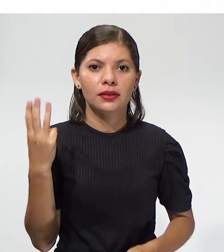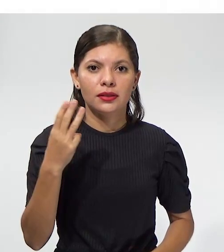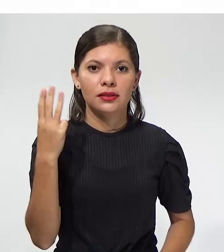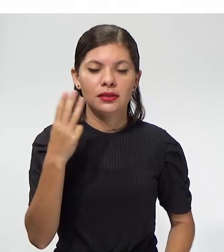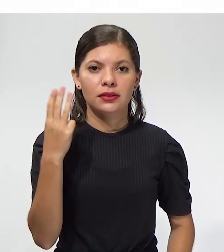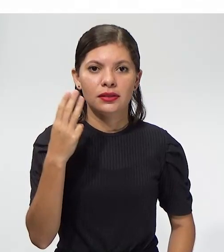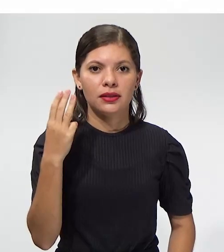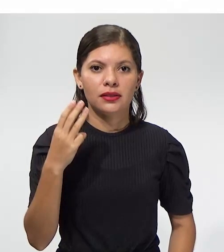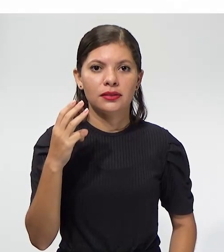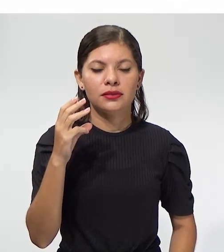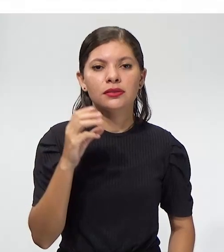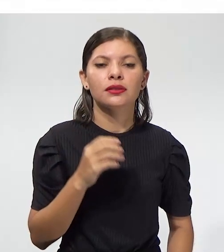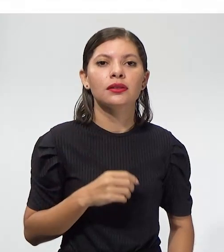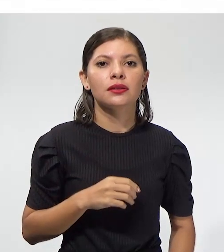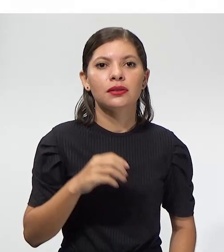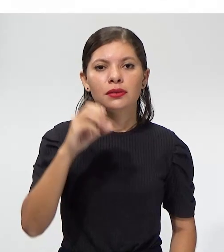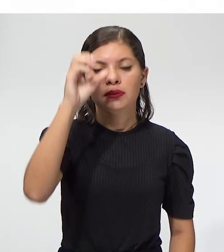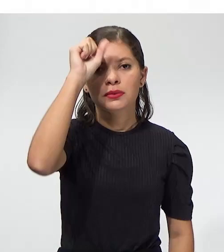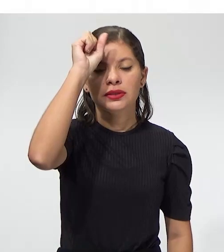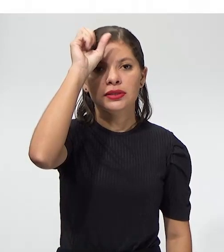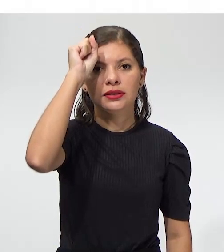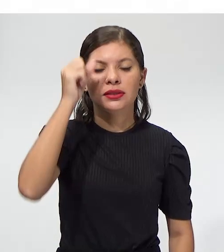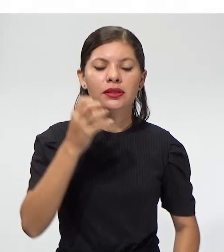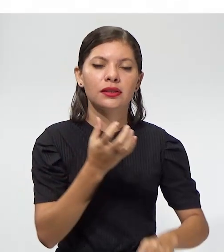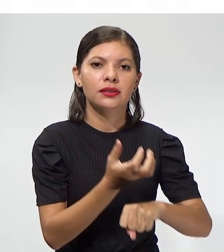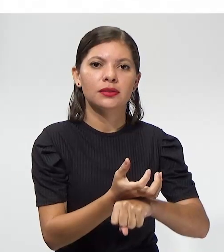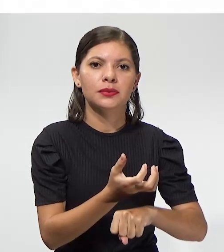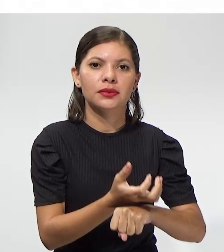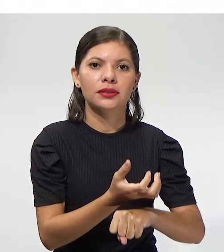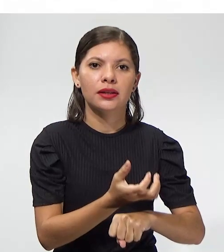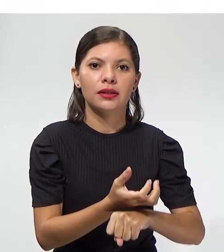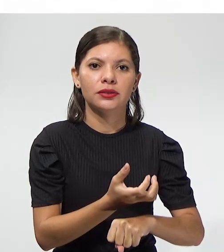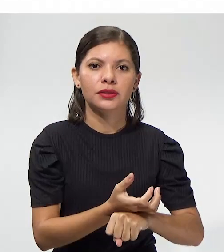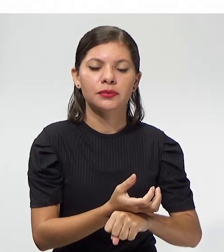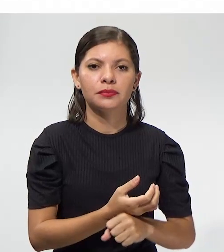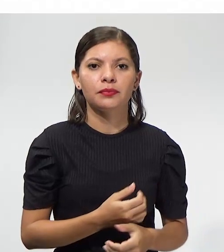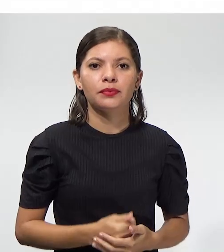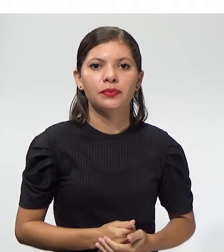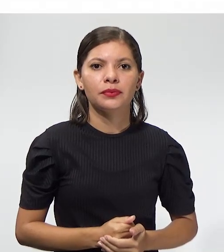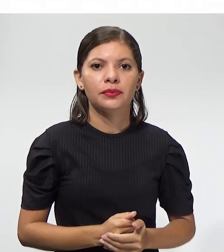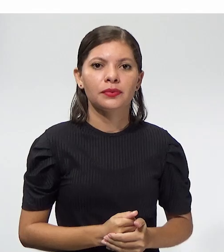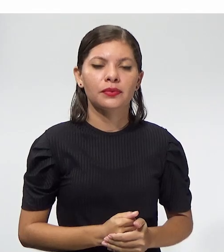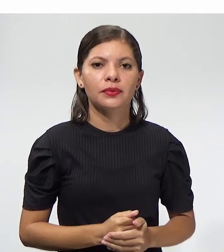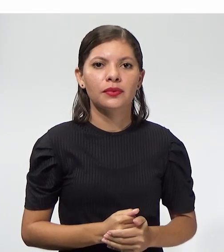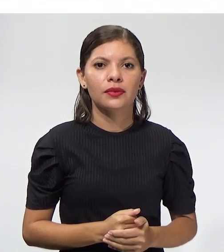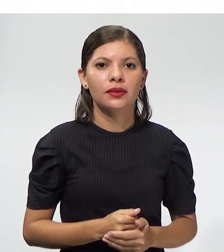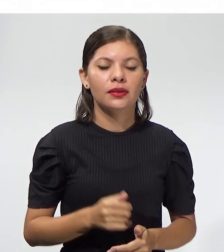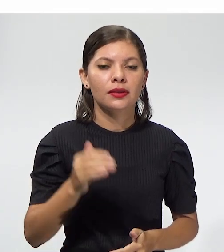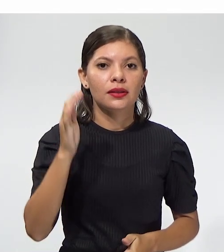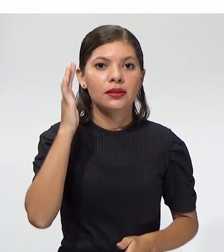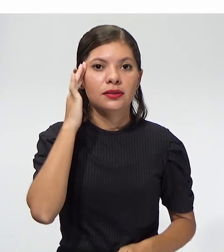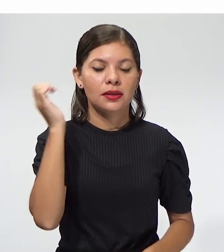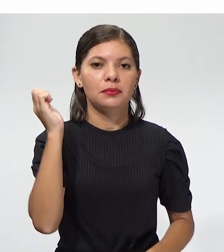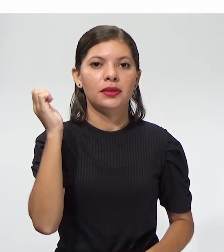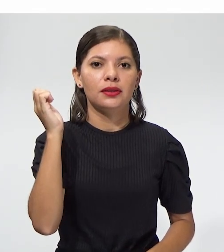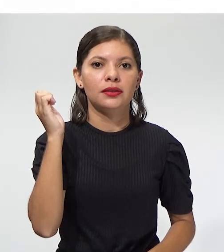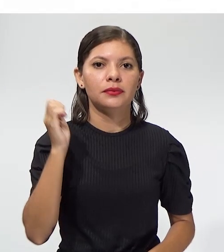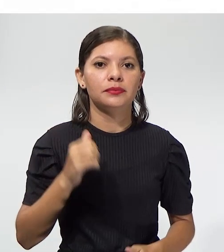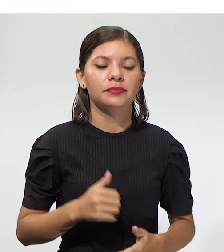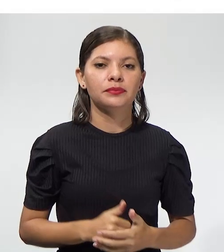que envolve a interdisciplinaridade, que é o saber,